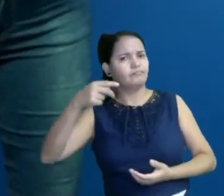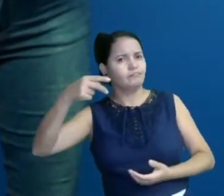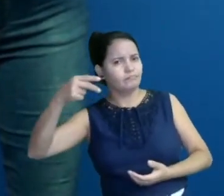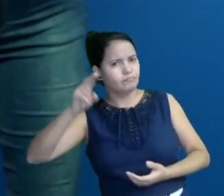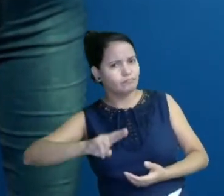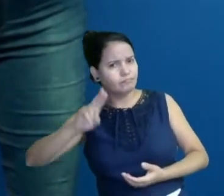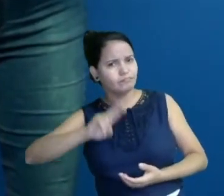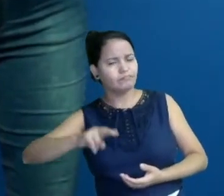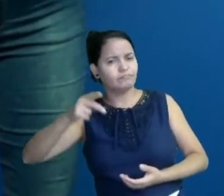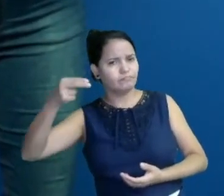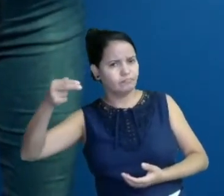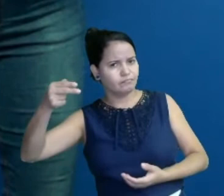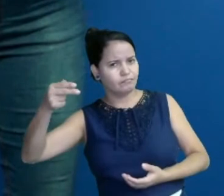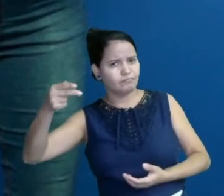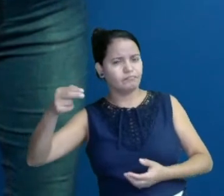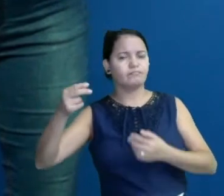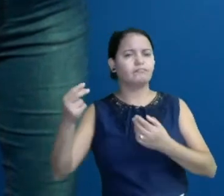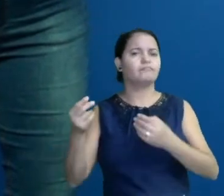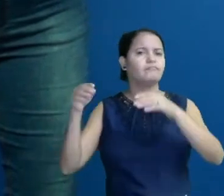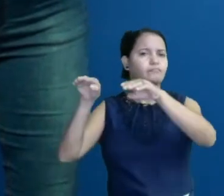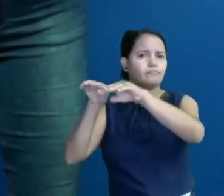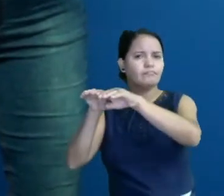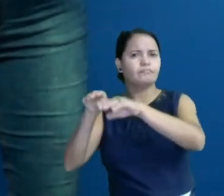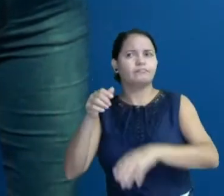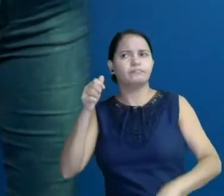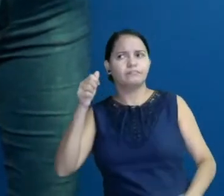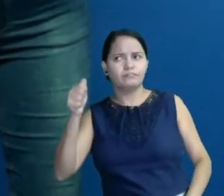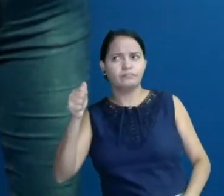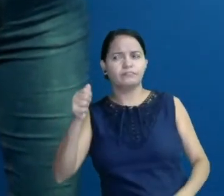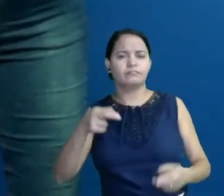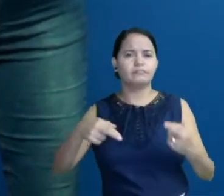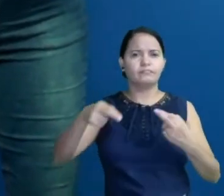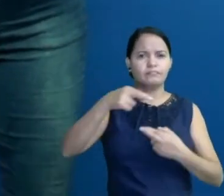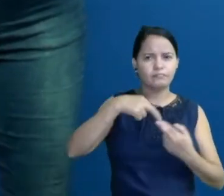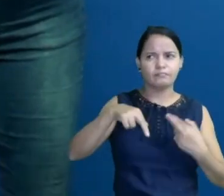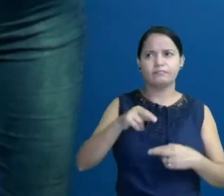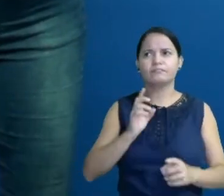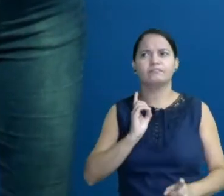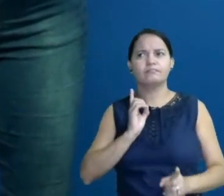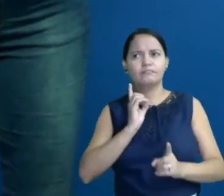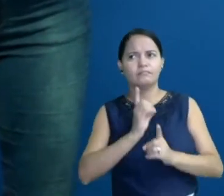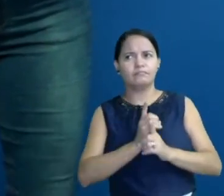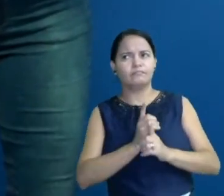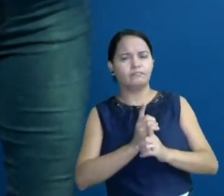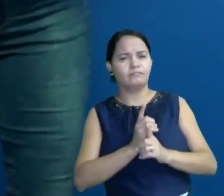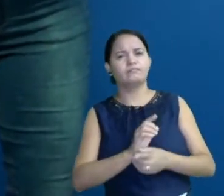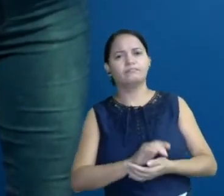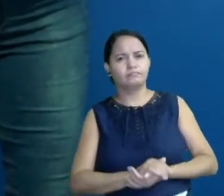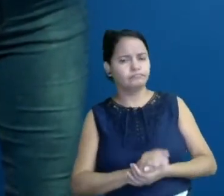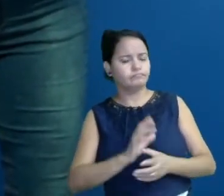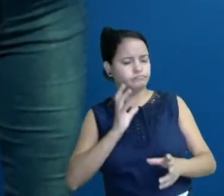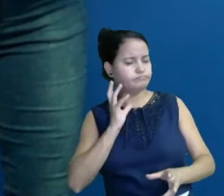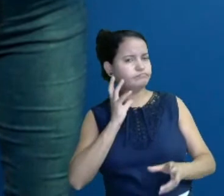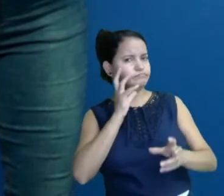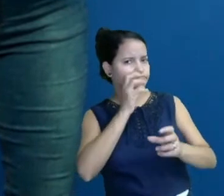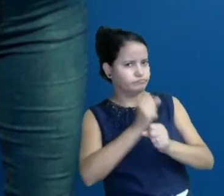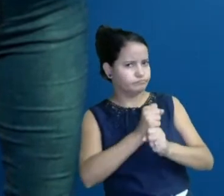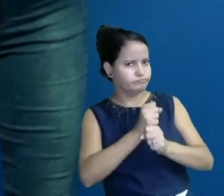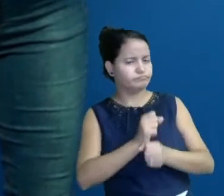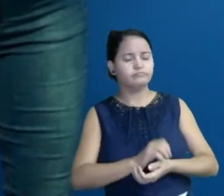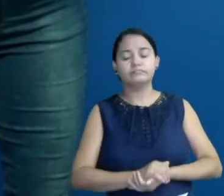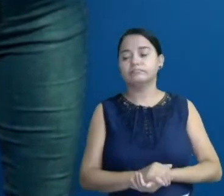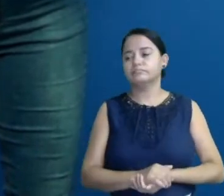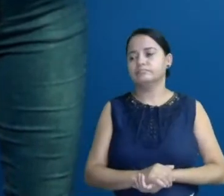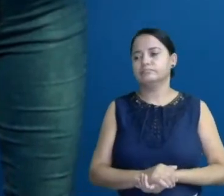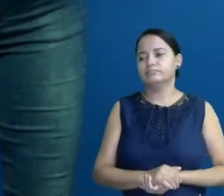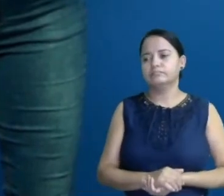igual a dá aquela relação de que eu encontrei um resultado mas aí desde a equivalência é